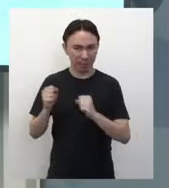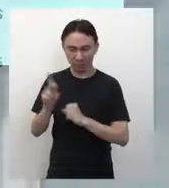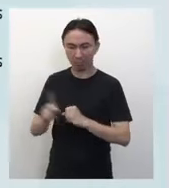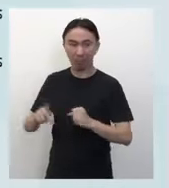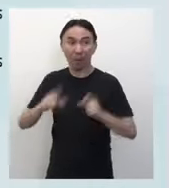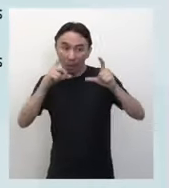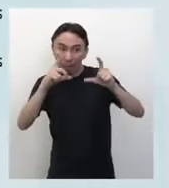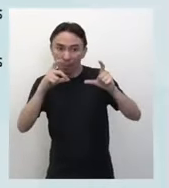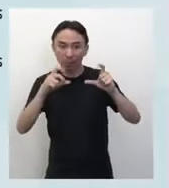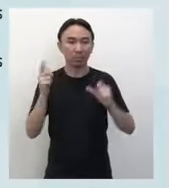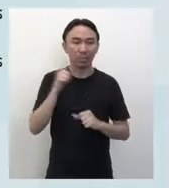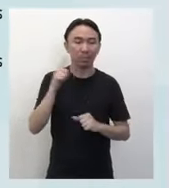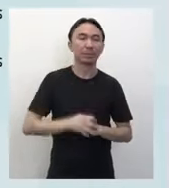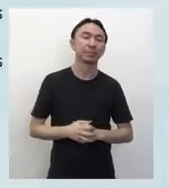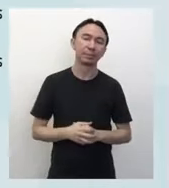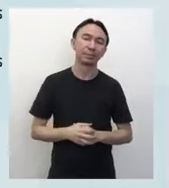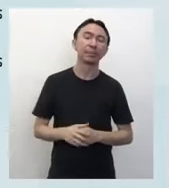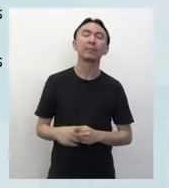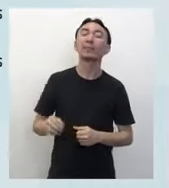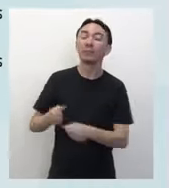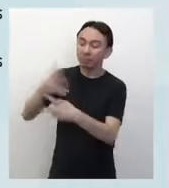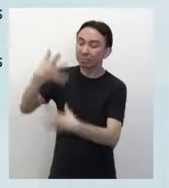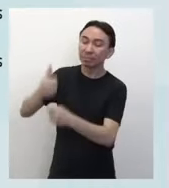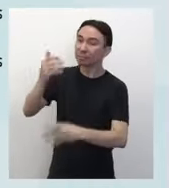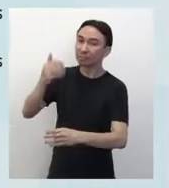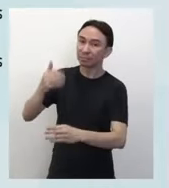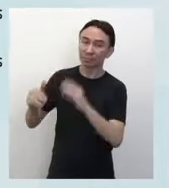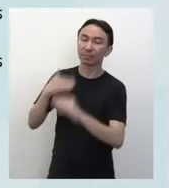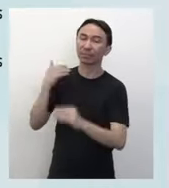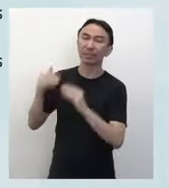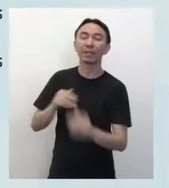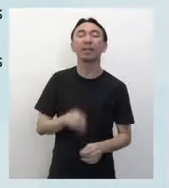por favor. Tá, então vamos lá. A